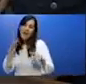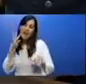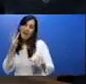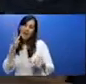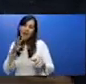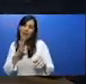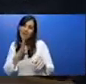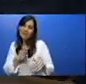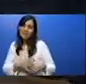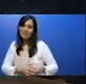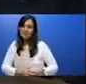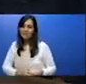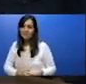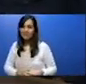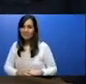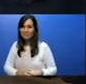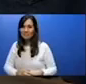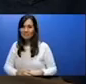anos.